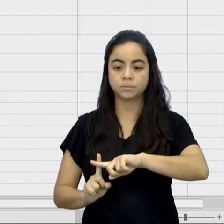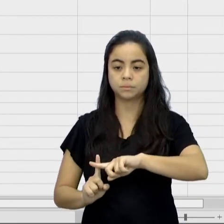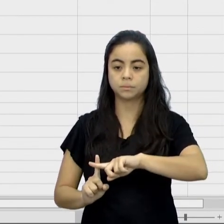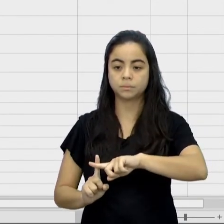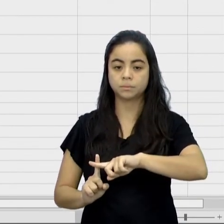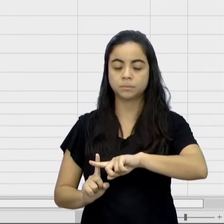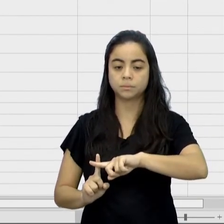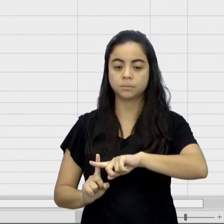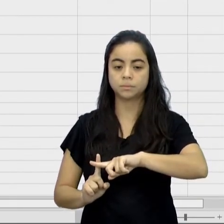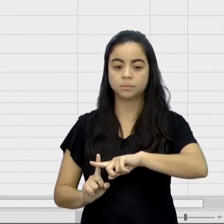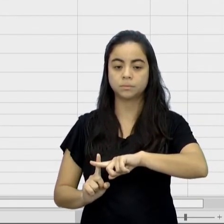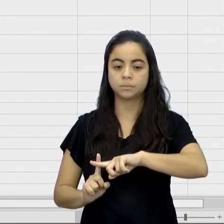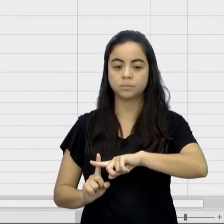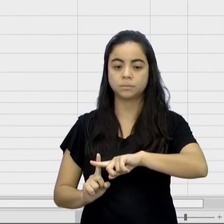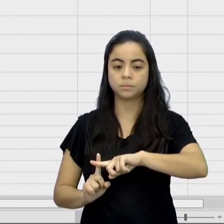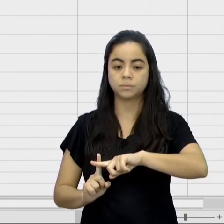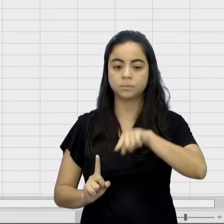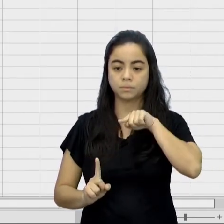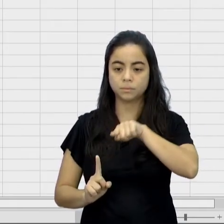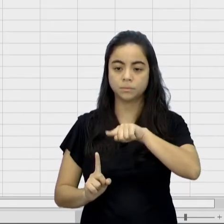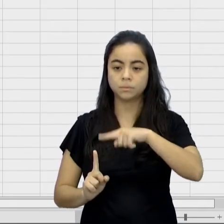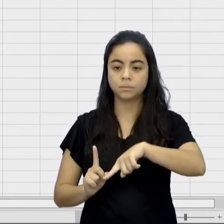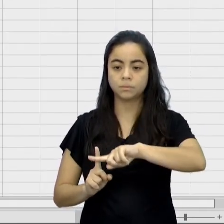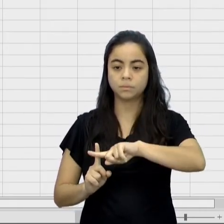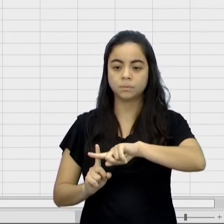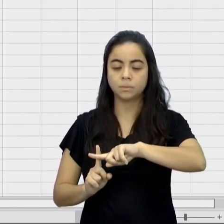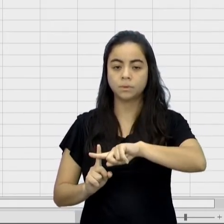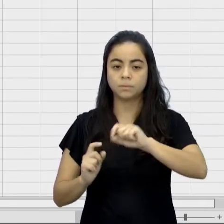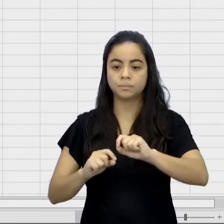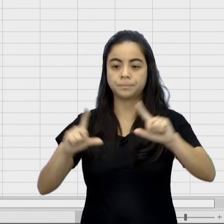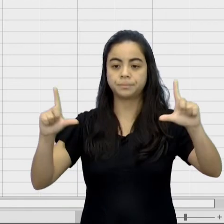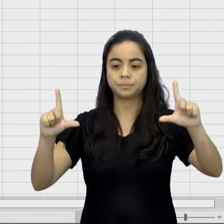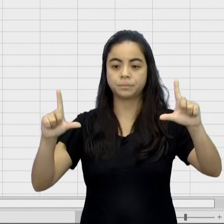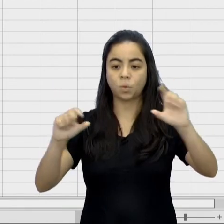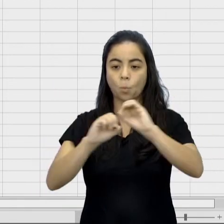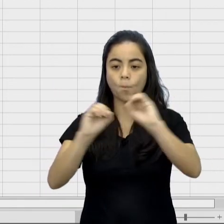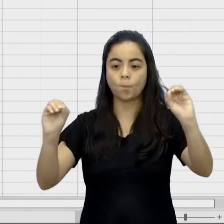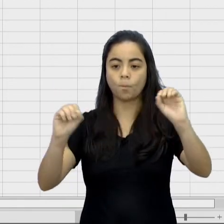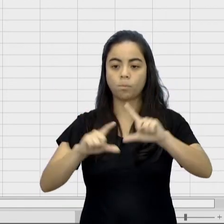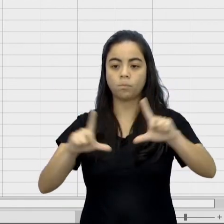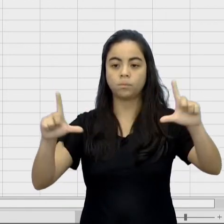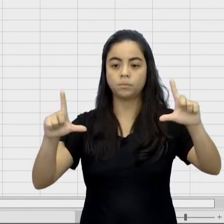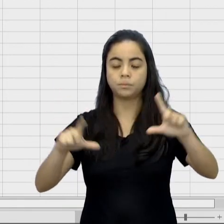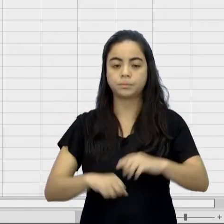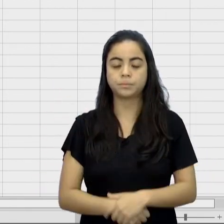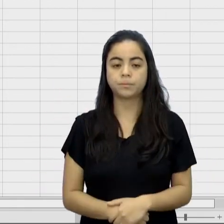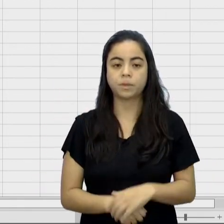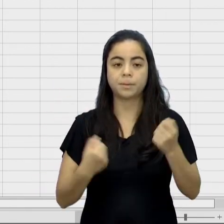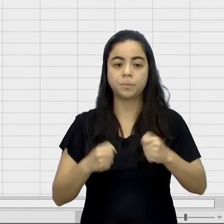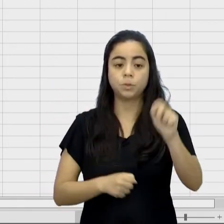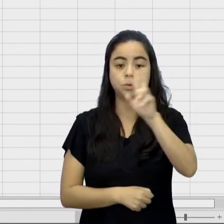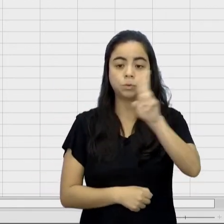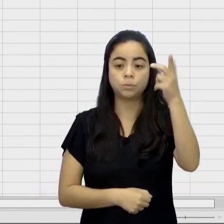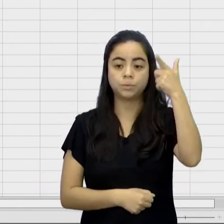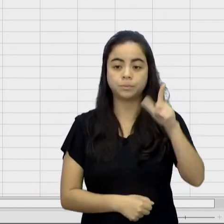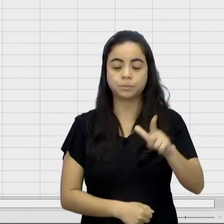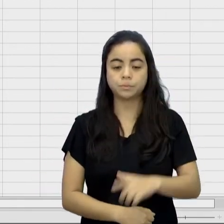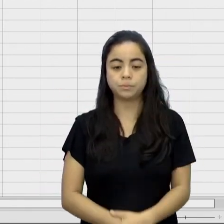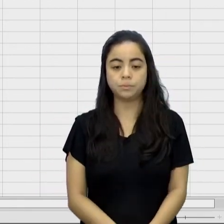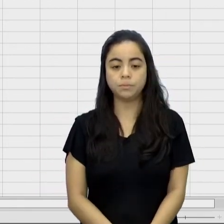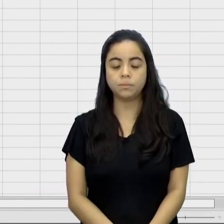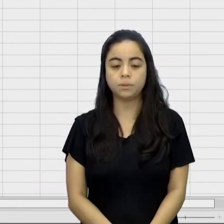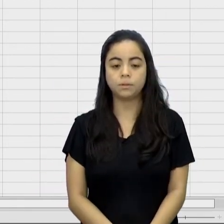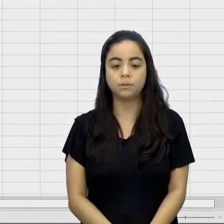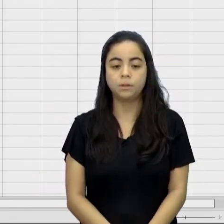maisinho aqui? Então eu clico nesse mais, apareceu planilha 2. Eu já posso renomeá-la, tá? Coloca